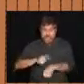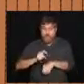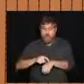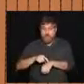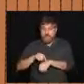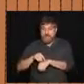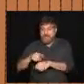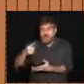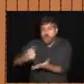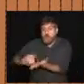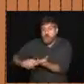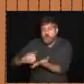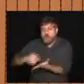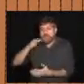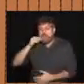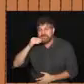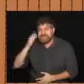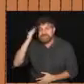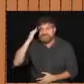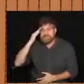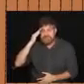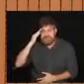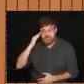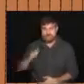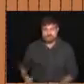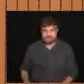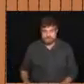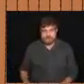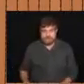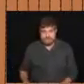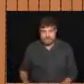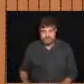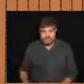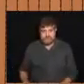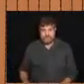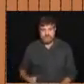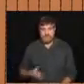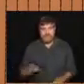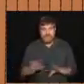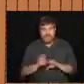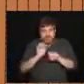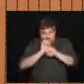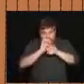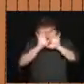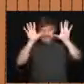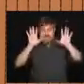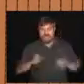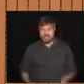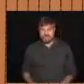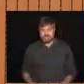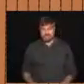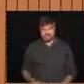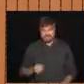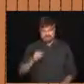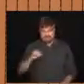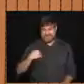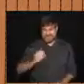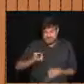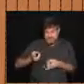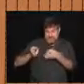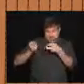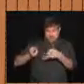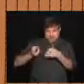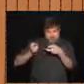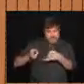possa fazer essa avaliação. E quero deixar claro a vocês aqui, caso a gente